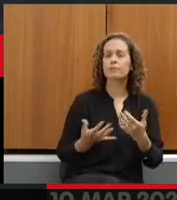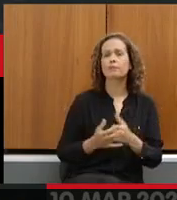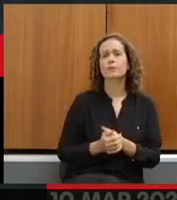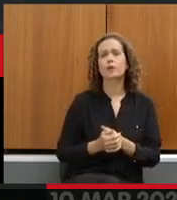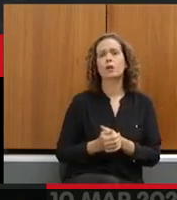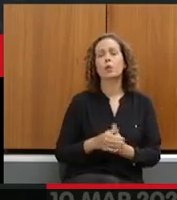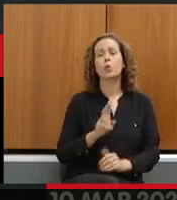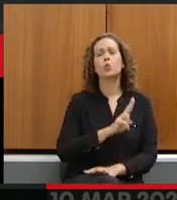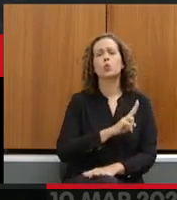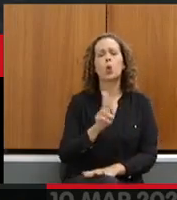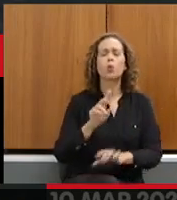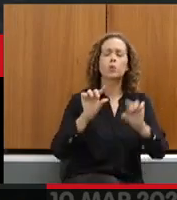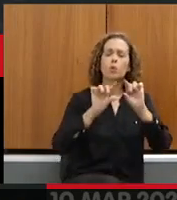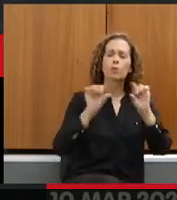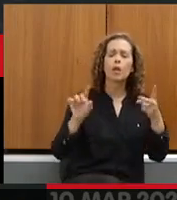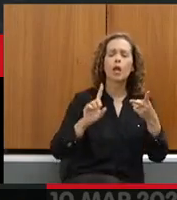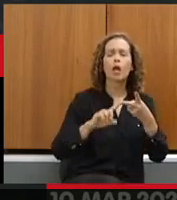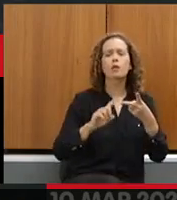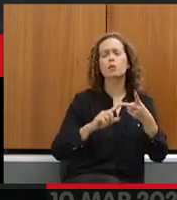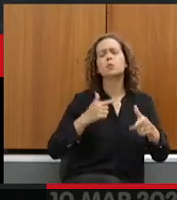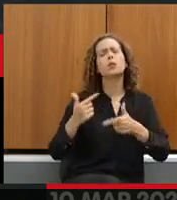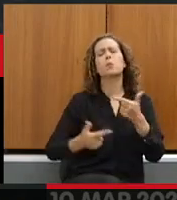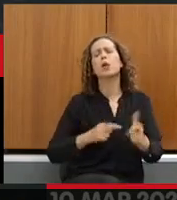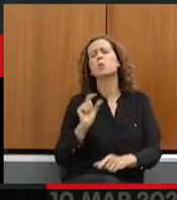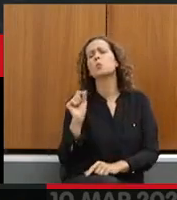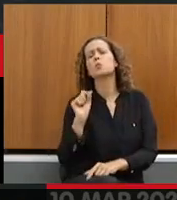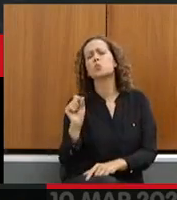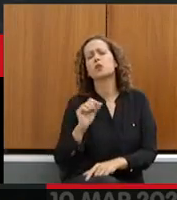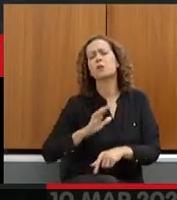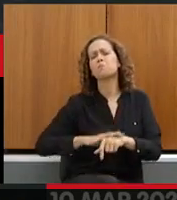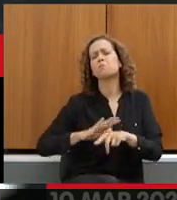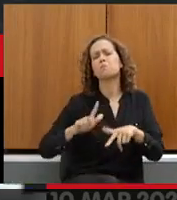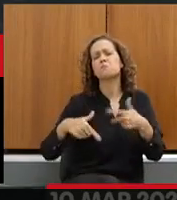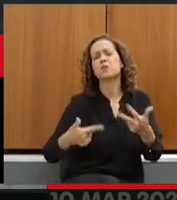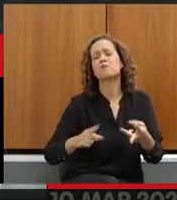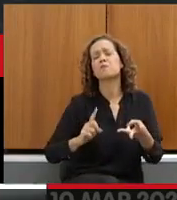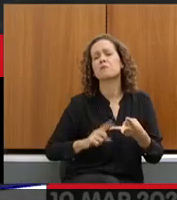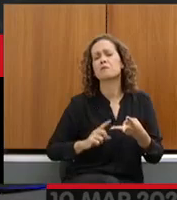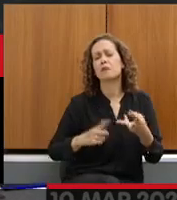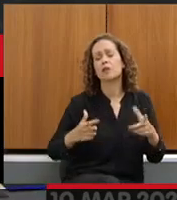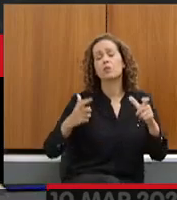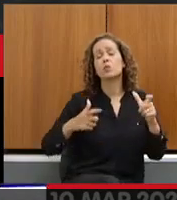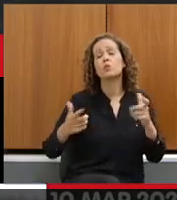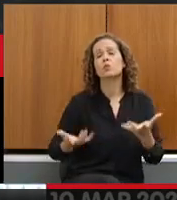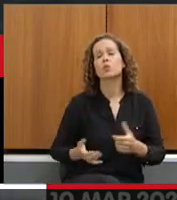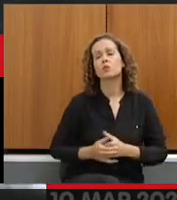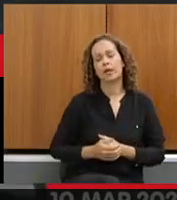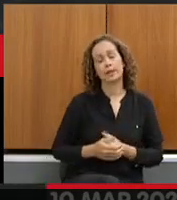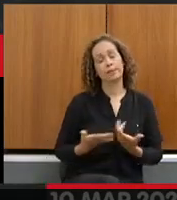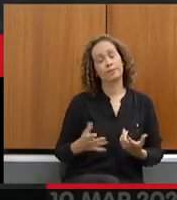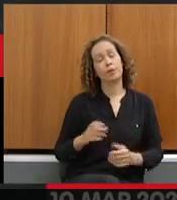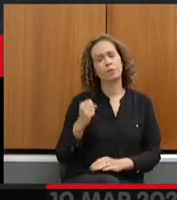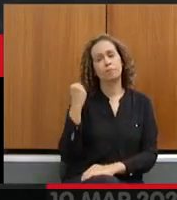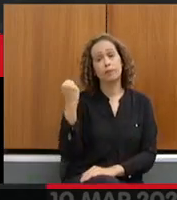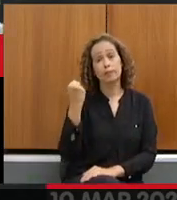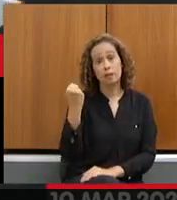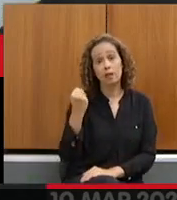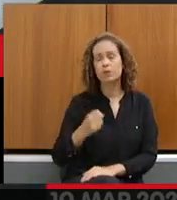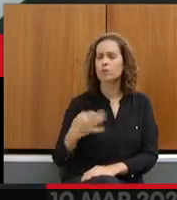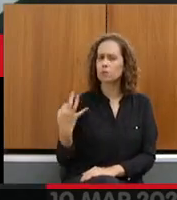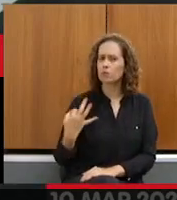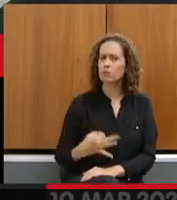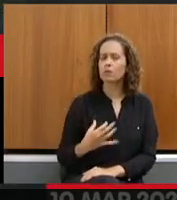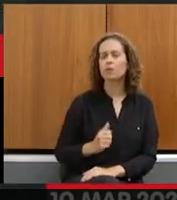função e o setor de lotação com e é isso constitui algo mais grave e com